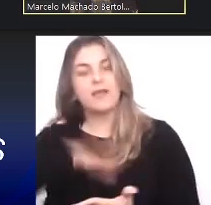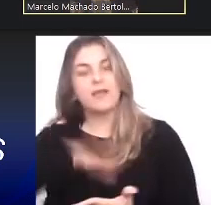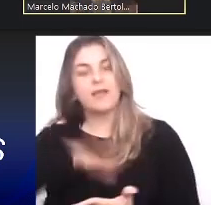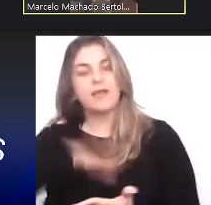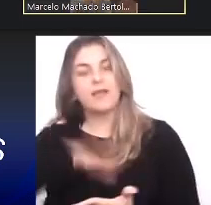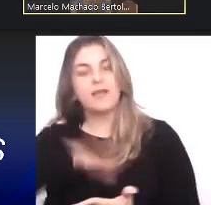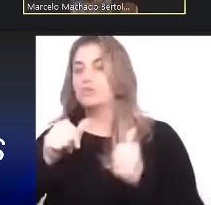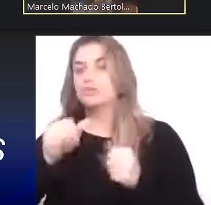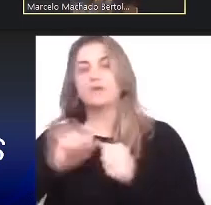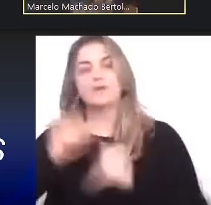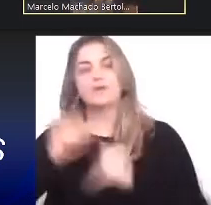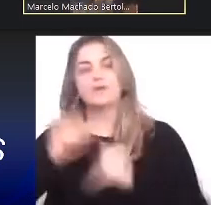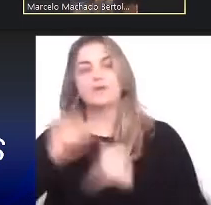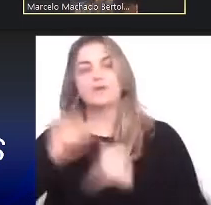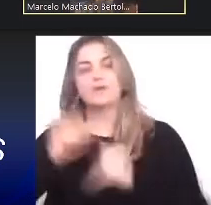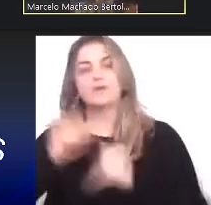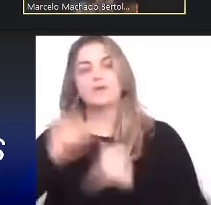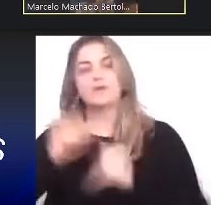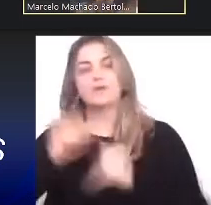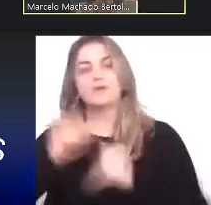existencial. Eu ontem